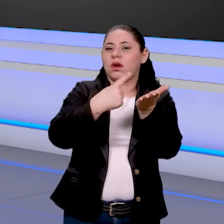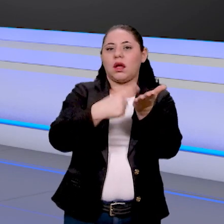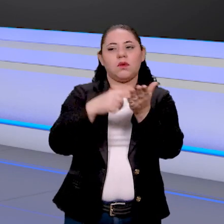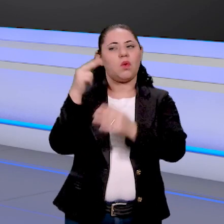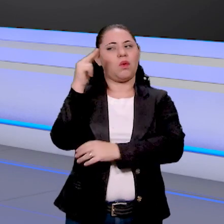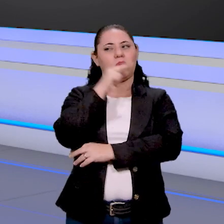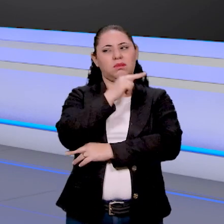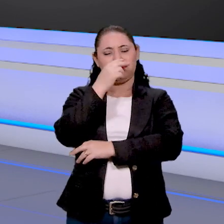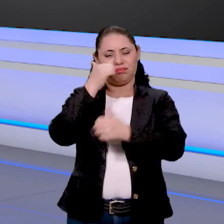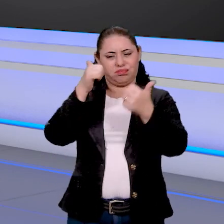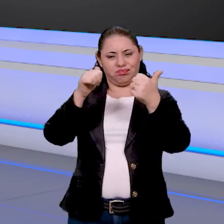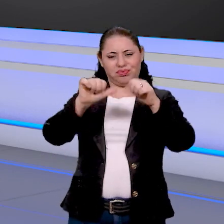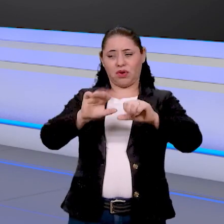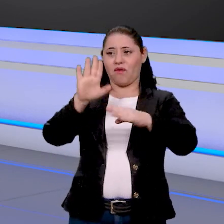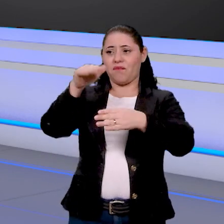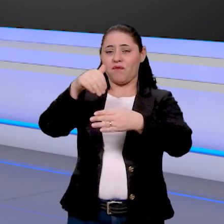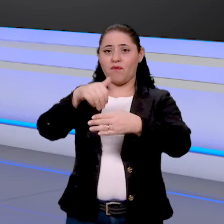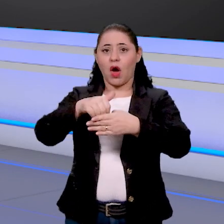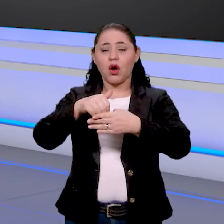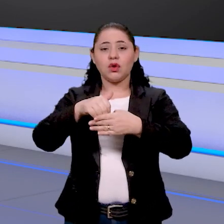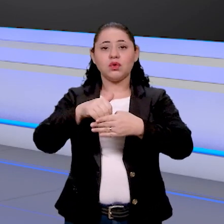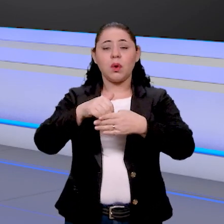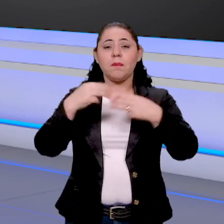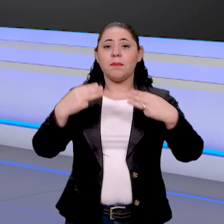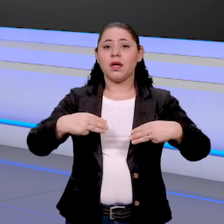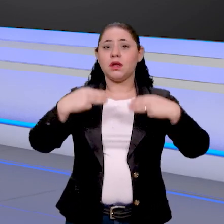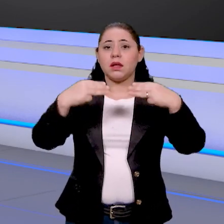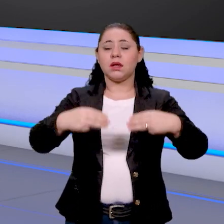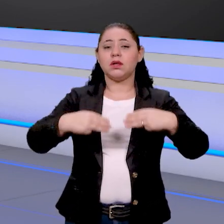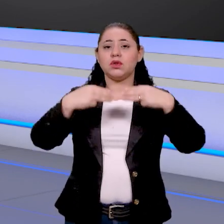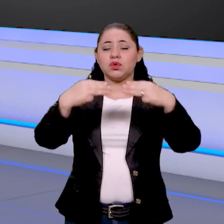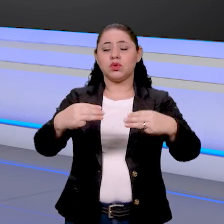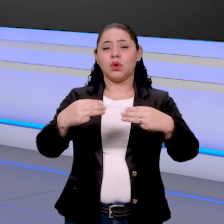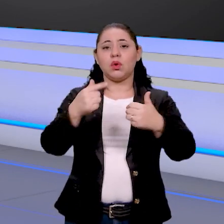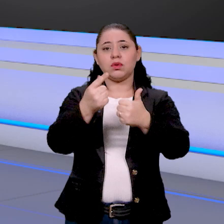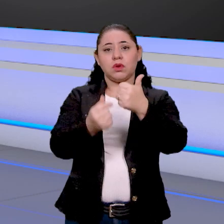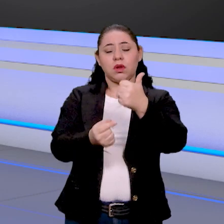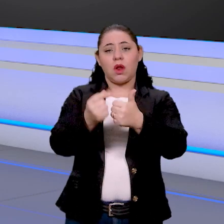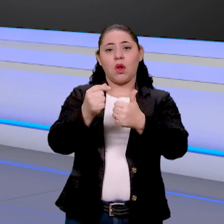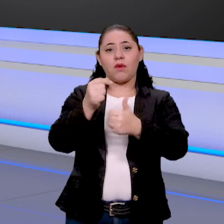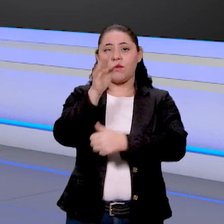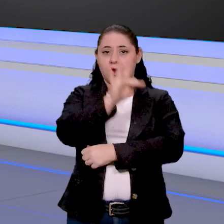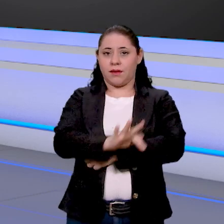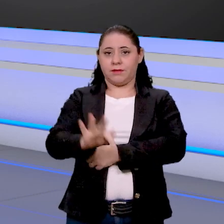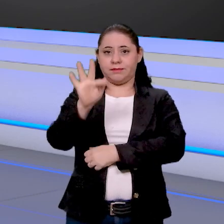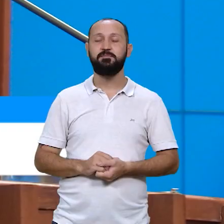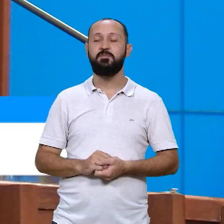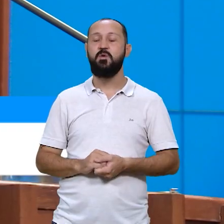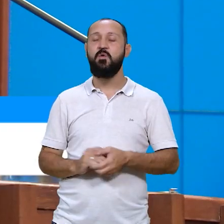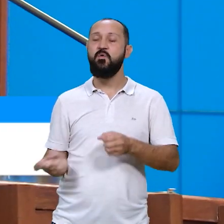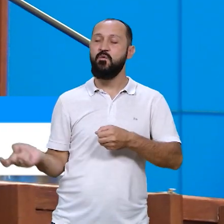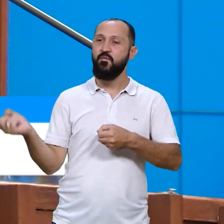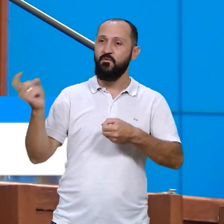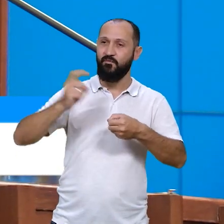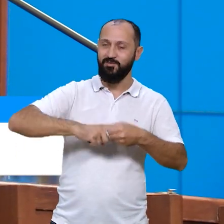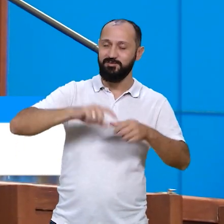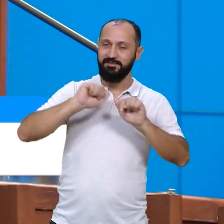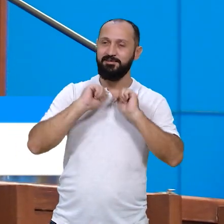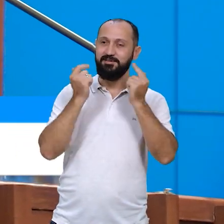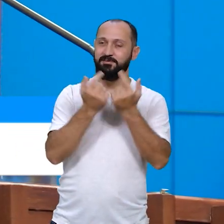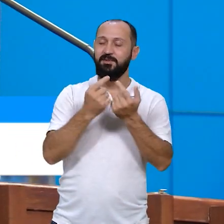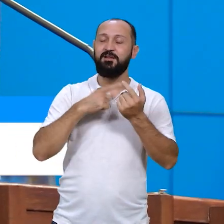Estado agravou-se com o voto favorável do ministro do Tribunal de Contas da União.